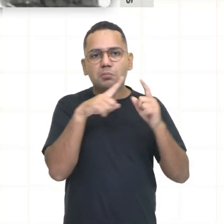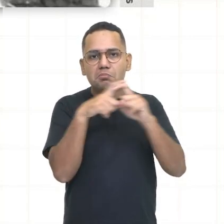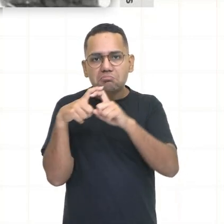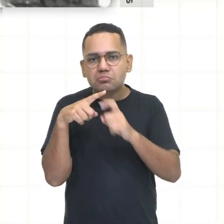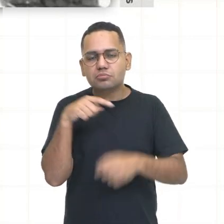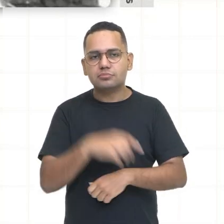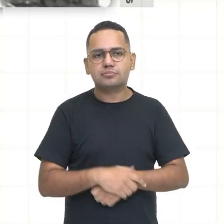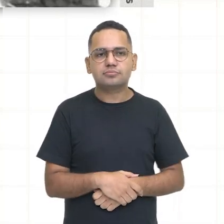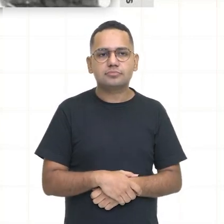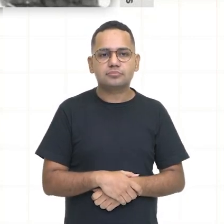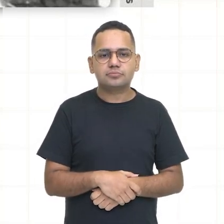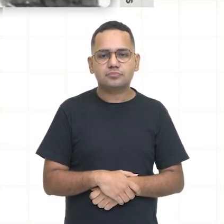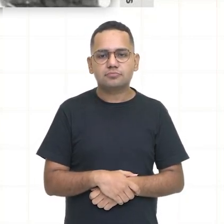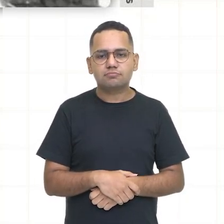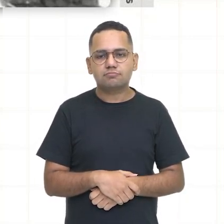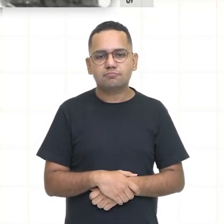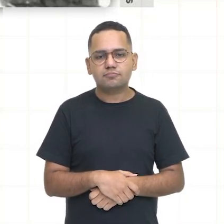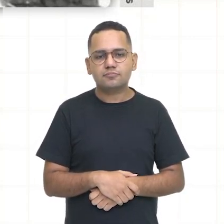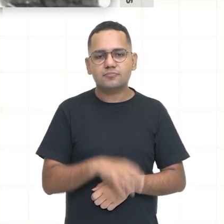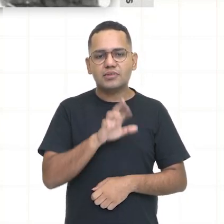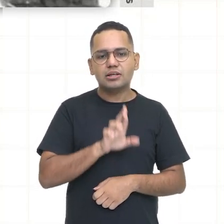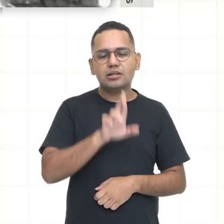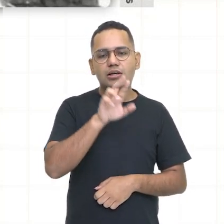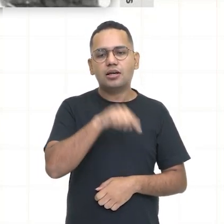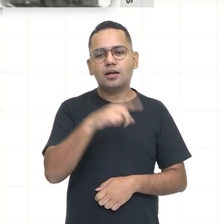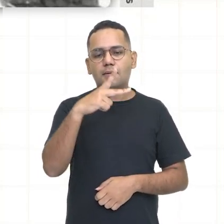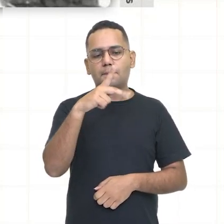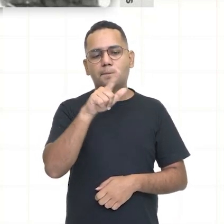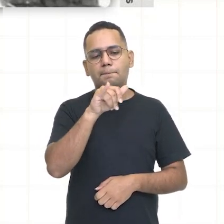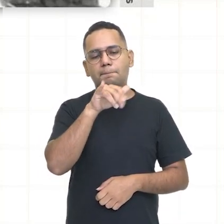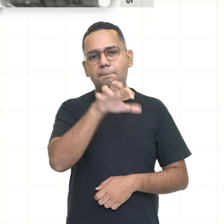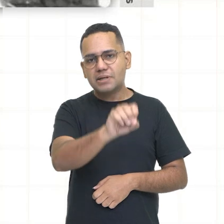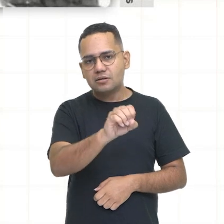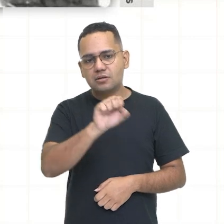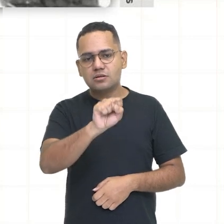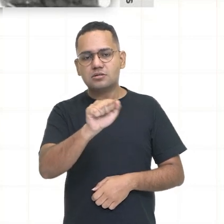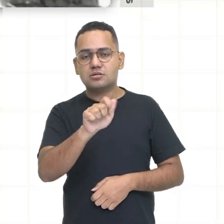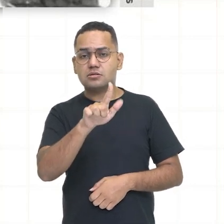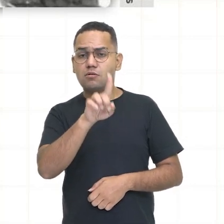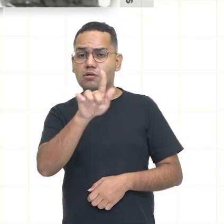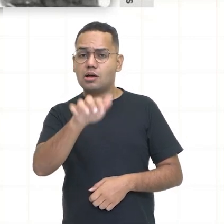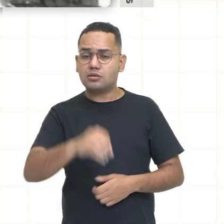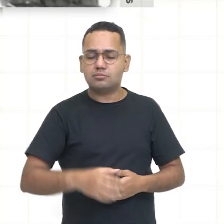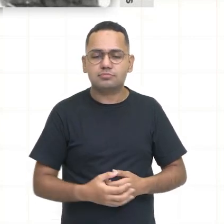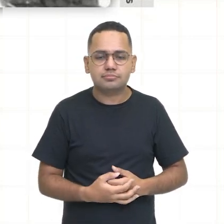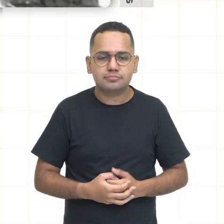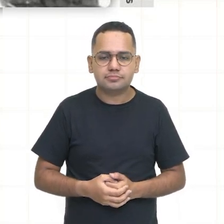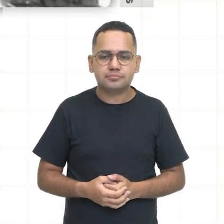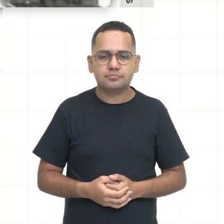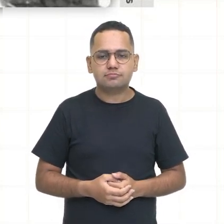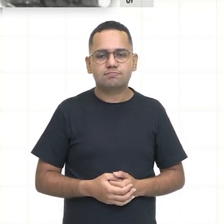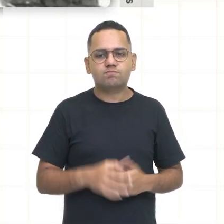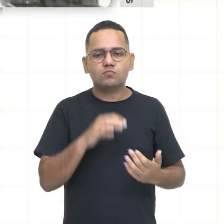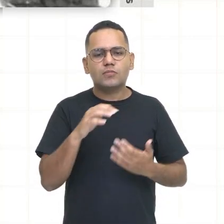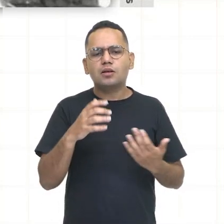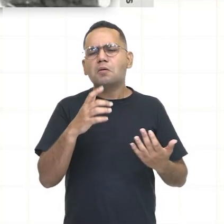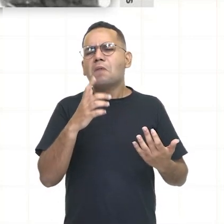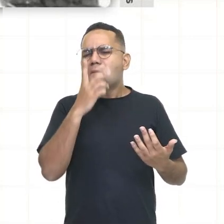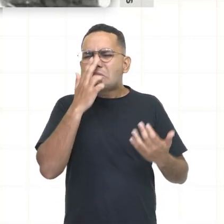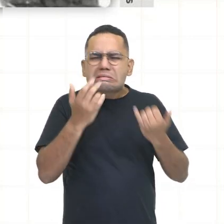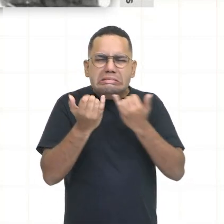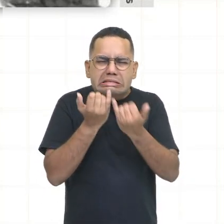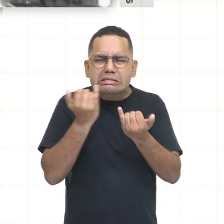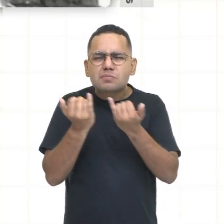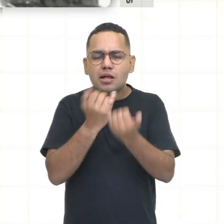também assumisse o poder, e o seu principal líder era o Plínio Salgado, um indivíduo que, de certa forma, assemelhava-se com